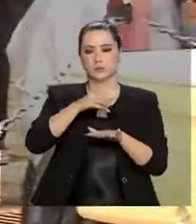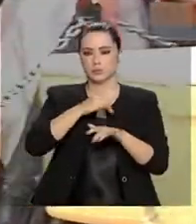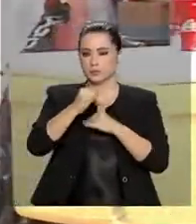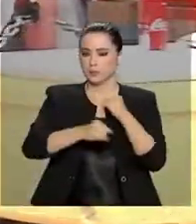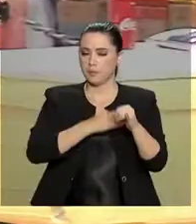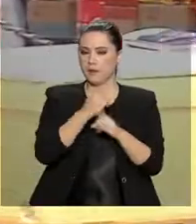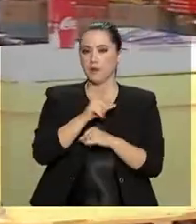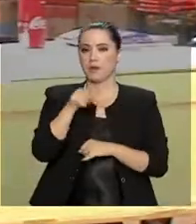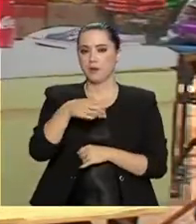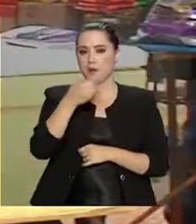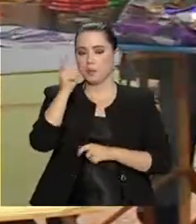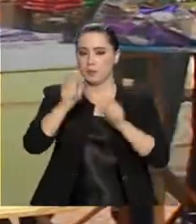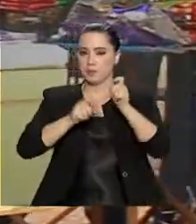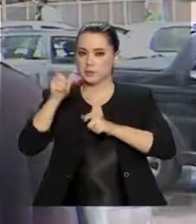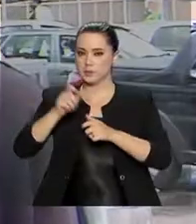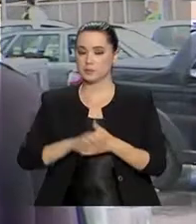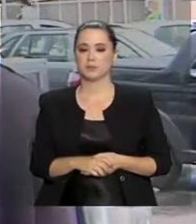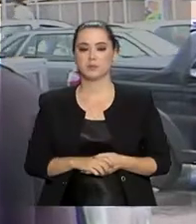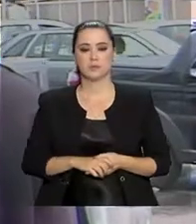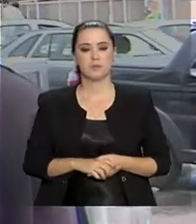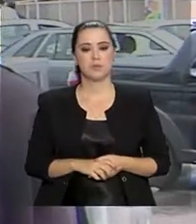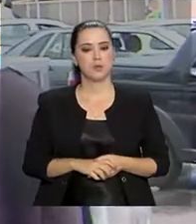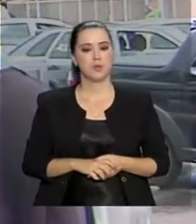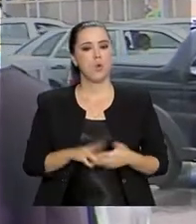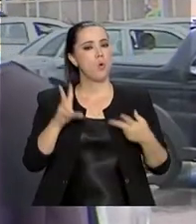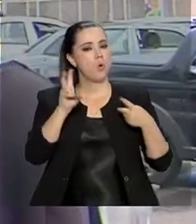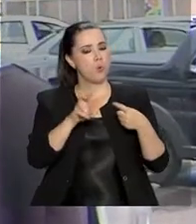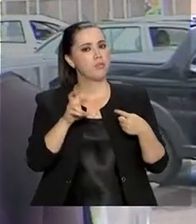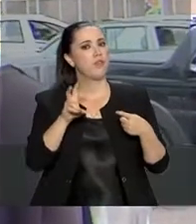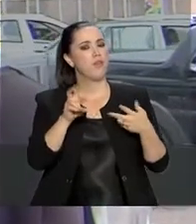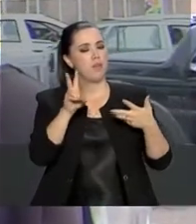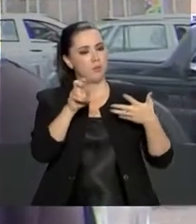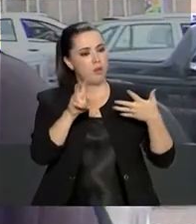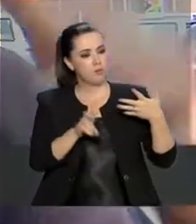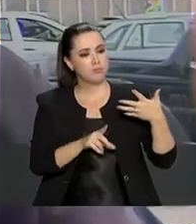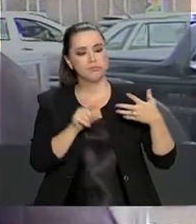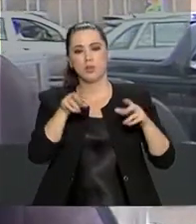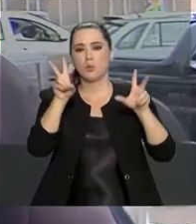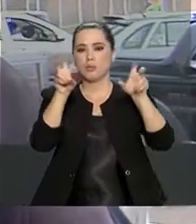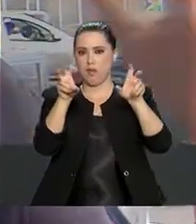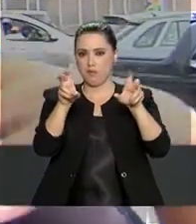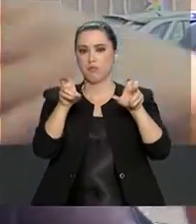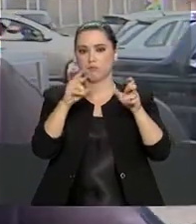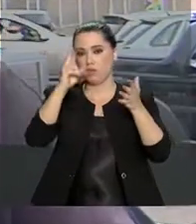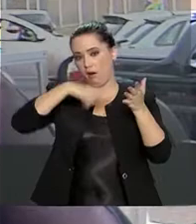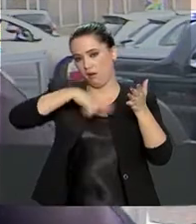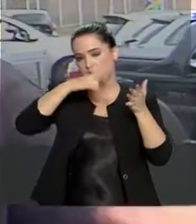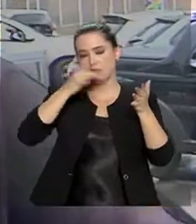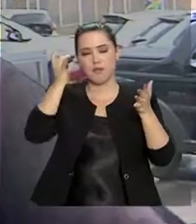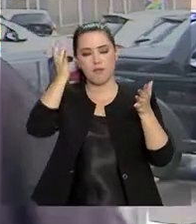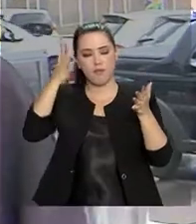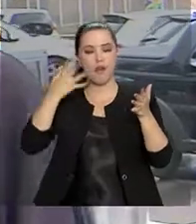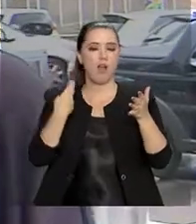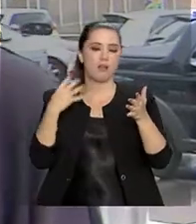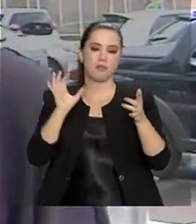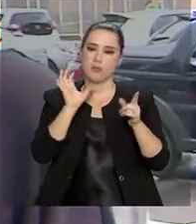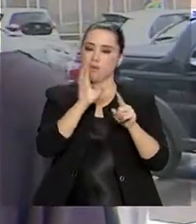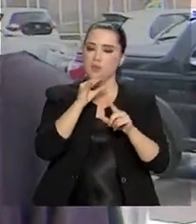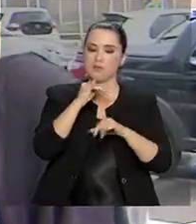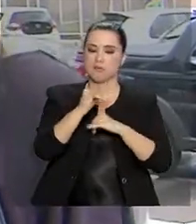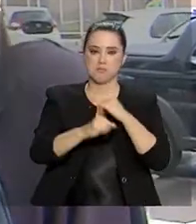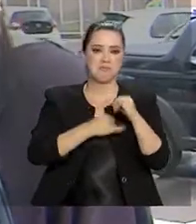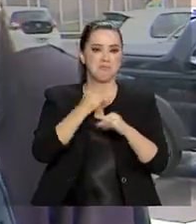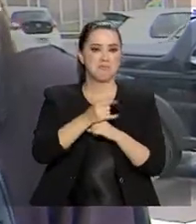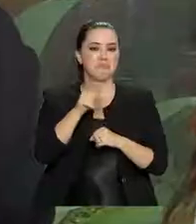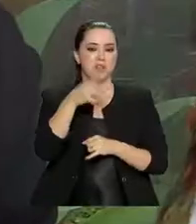a maioria dos candidatos. O tema foi bem mais fácil esse ano. Foi mais voltado para internet, essas coisas assim. Acho